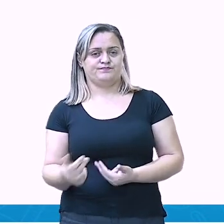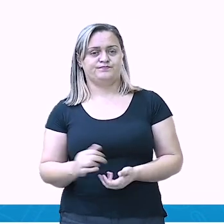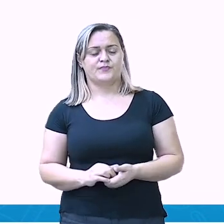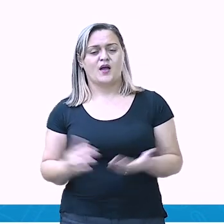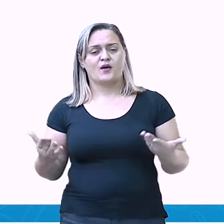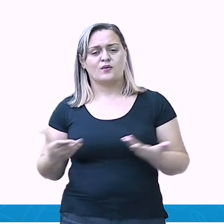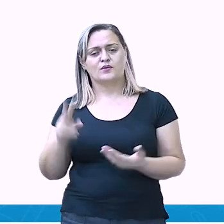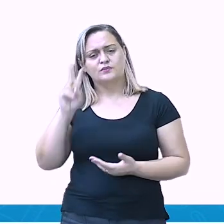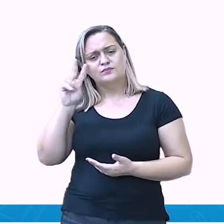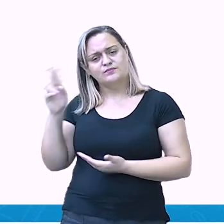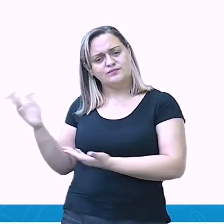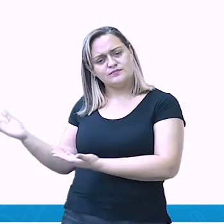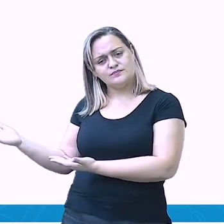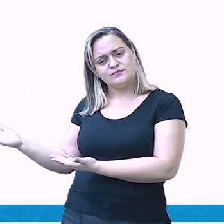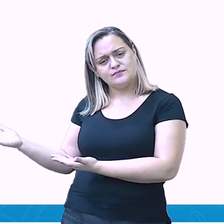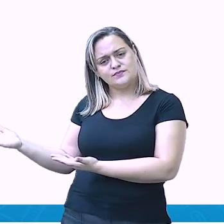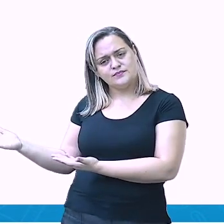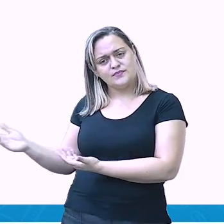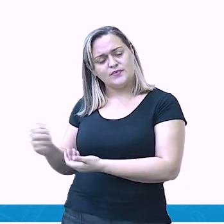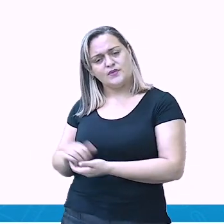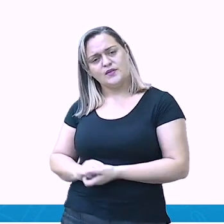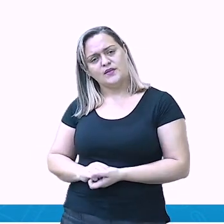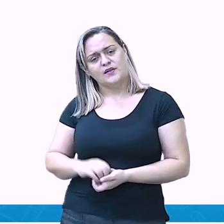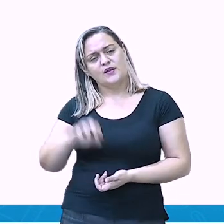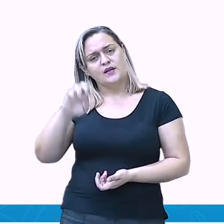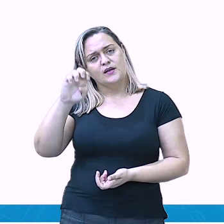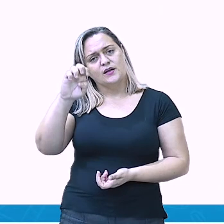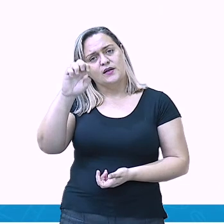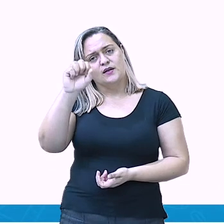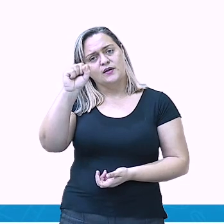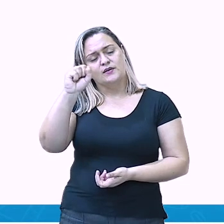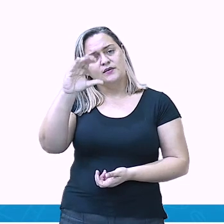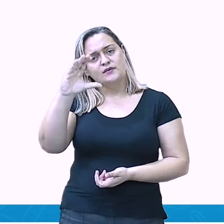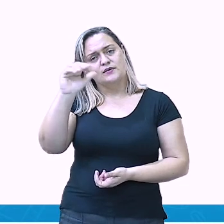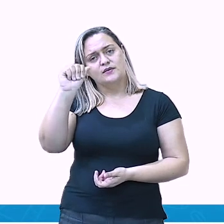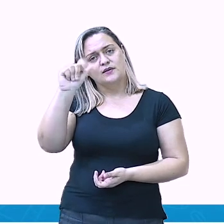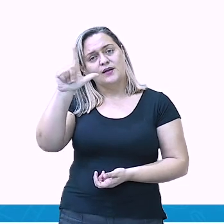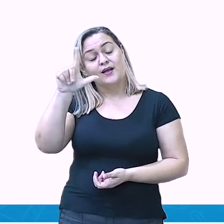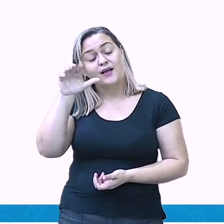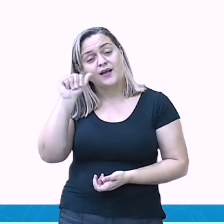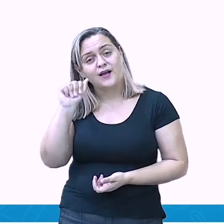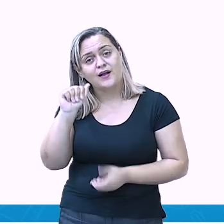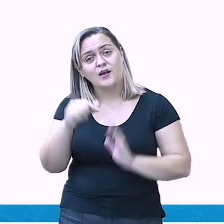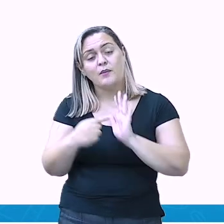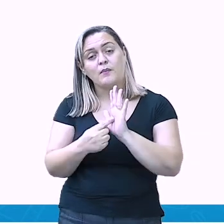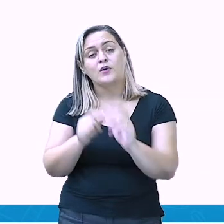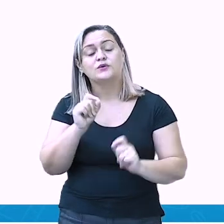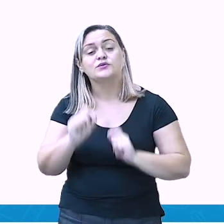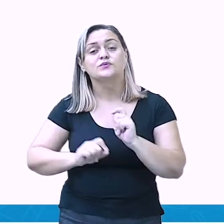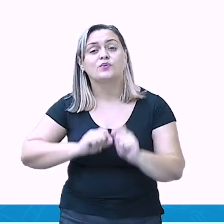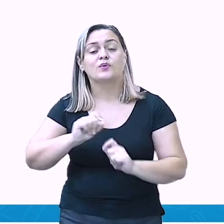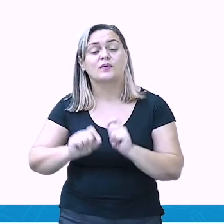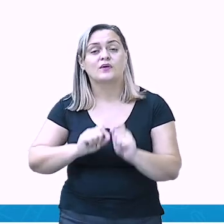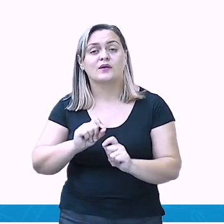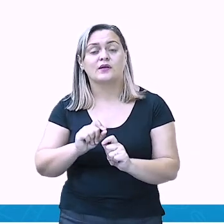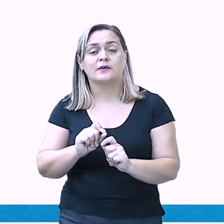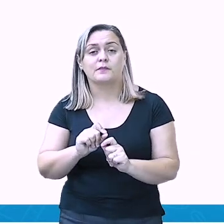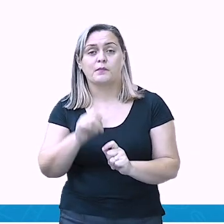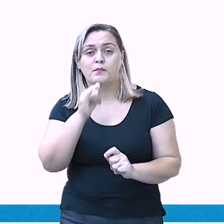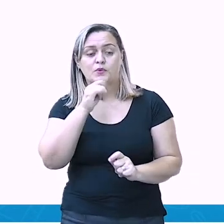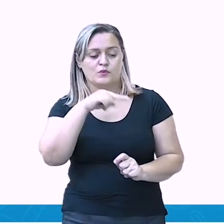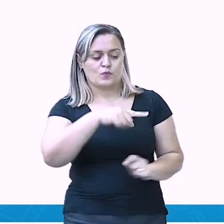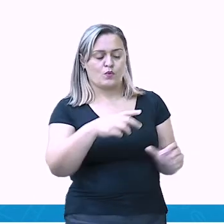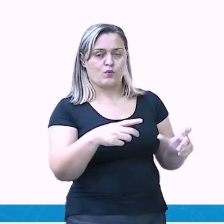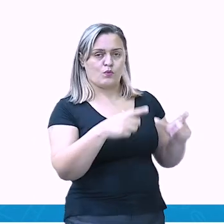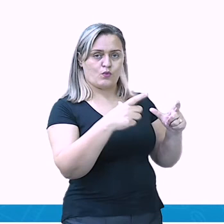Aquele númerozinho que aparece lá embaixo. Ela indica a relação matemática entre o espaço real, o